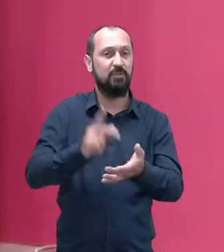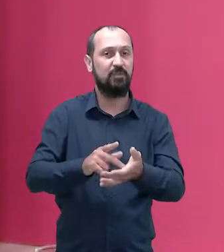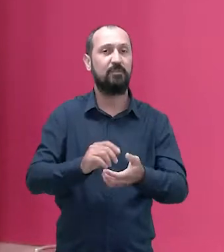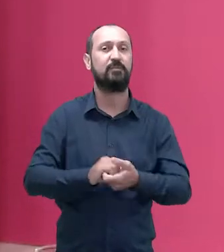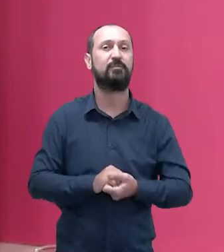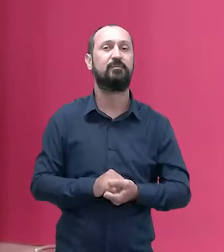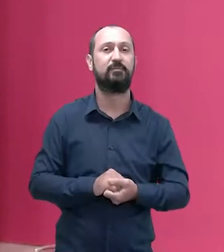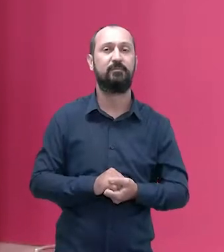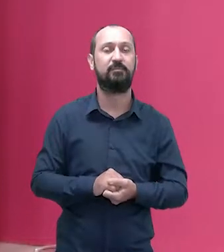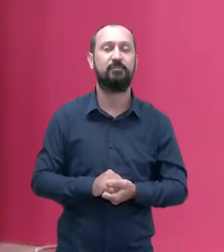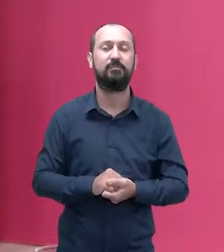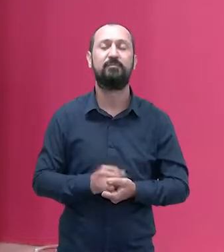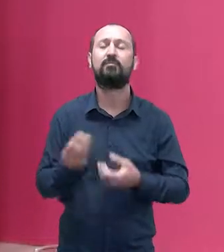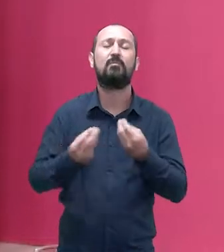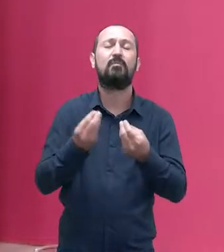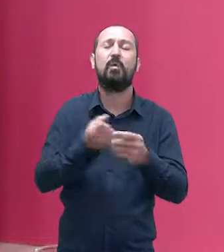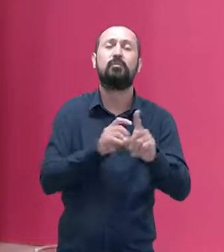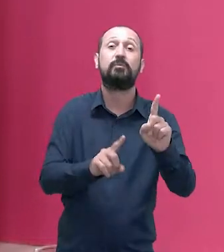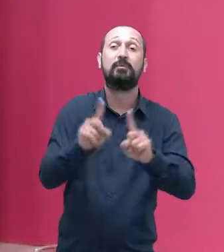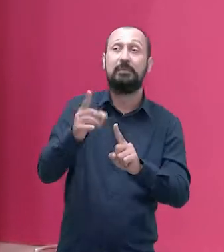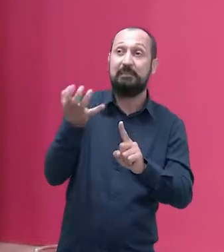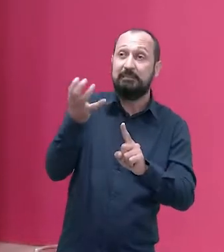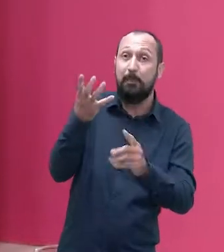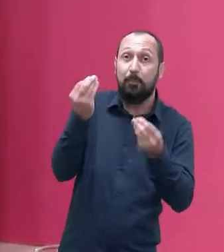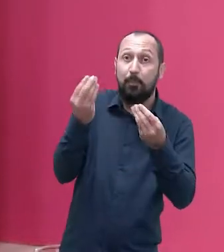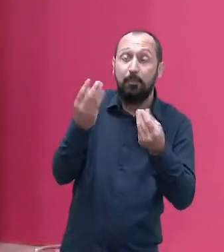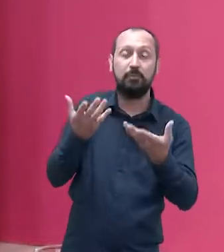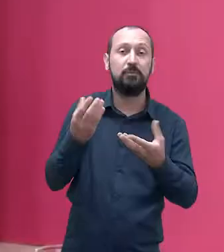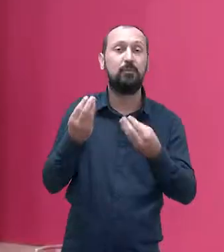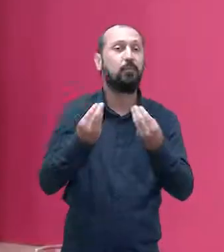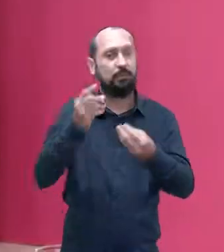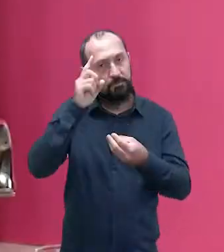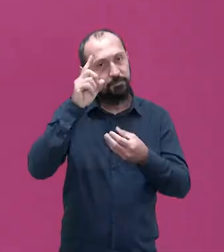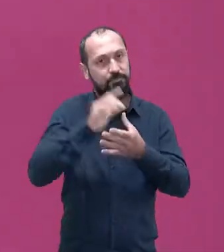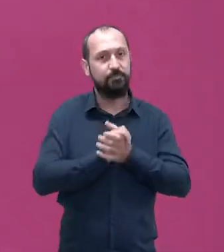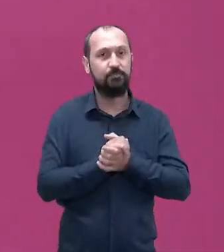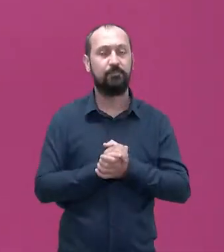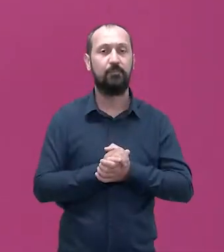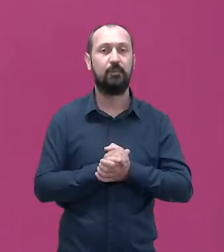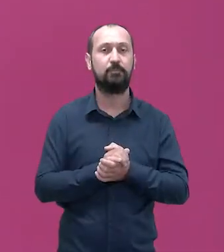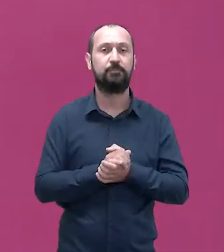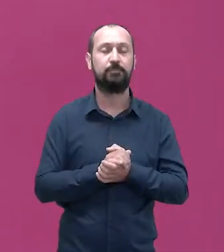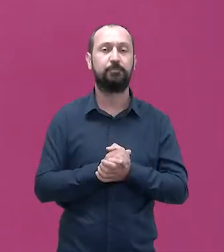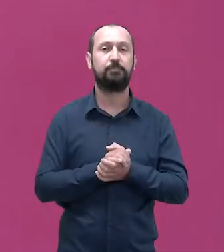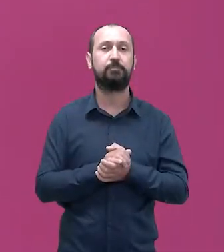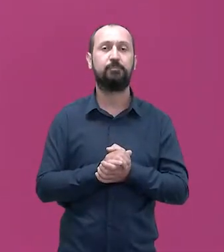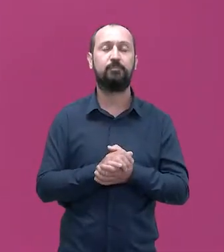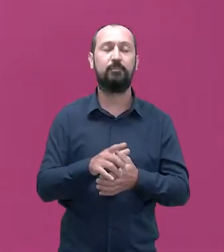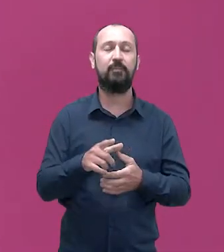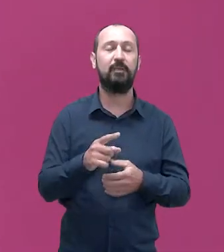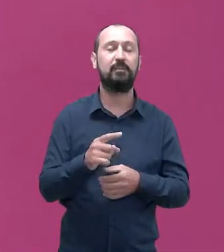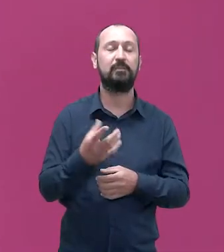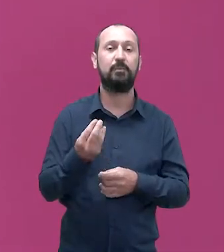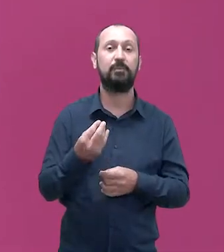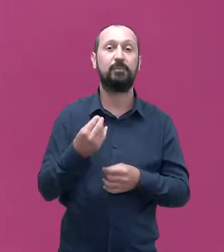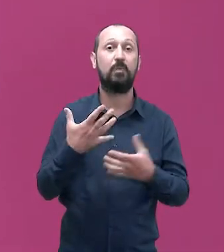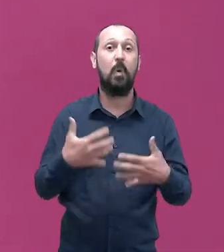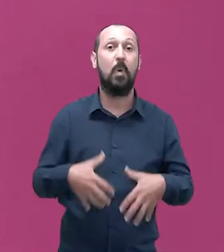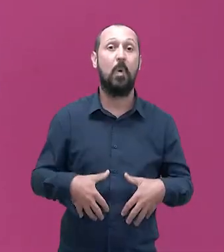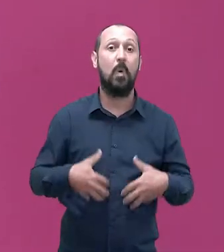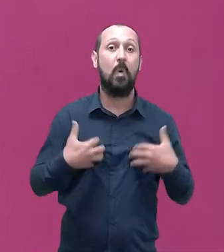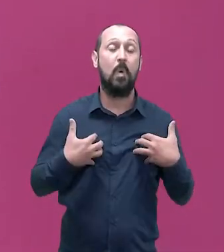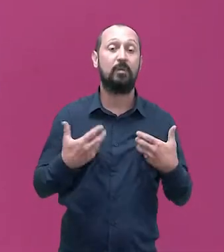conta da demanda, né, Rodrigo, que deve estar alta. Como está sendo esse retorno ao dia a dia? Os transportadores escolares estão